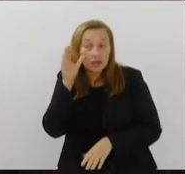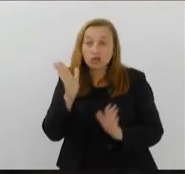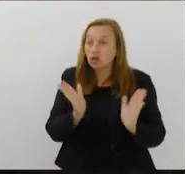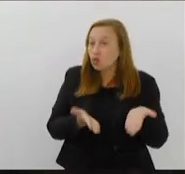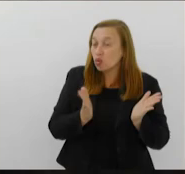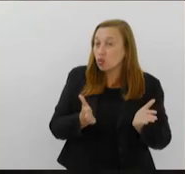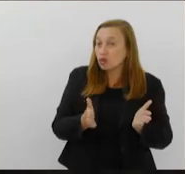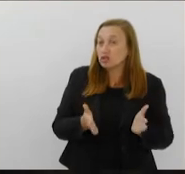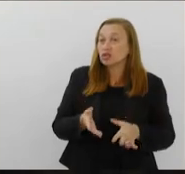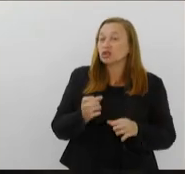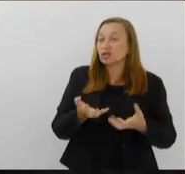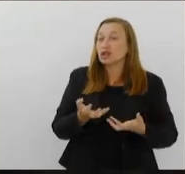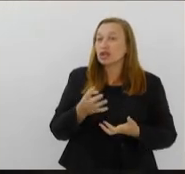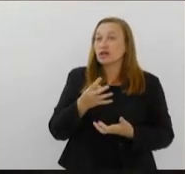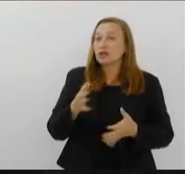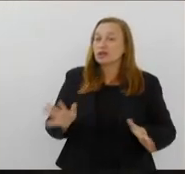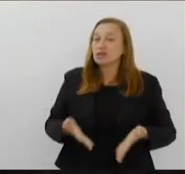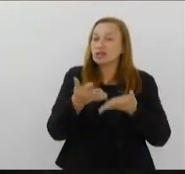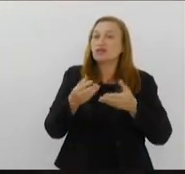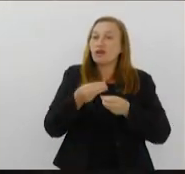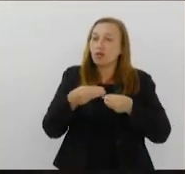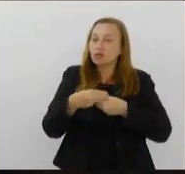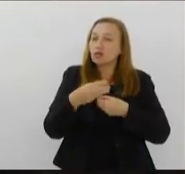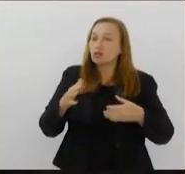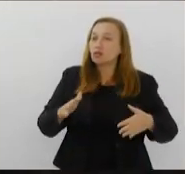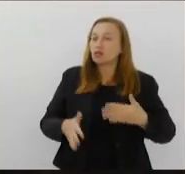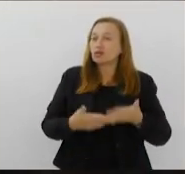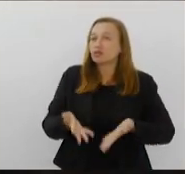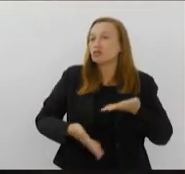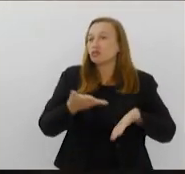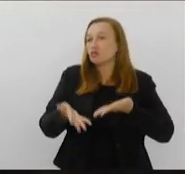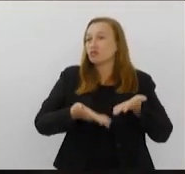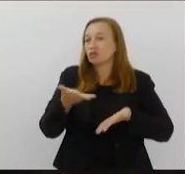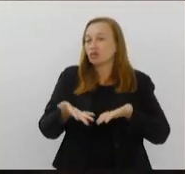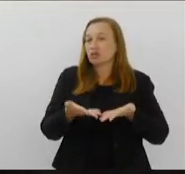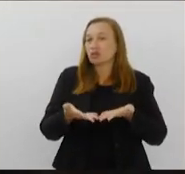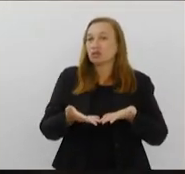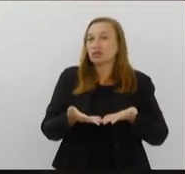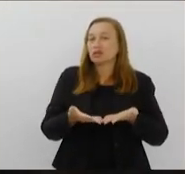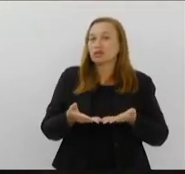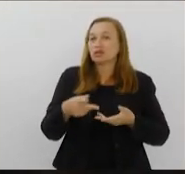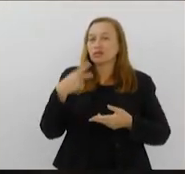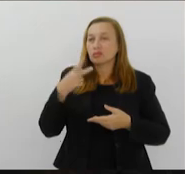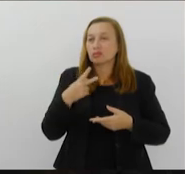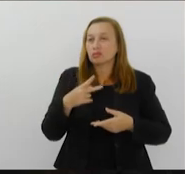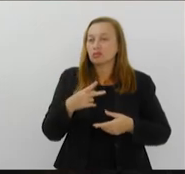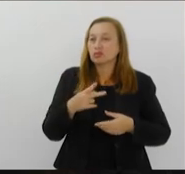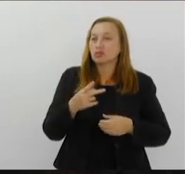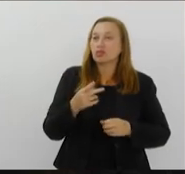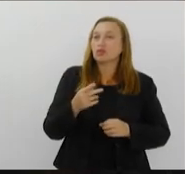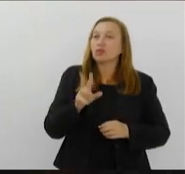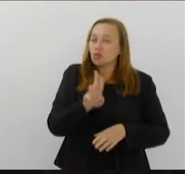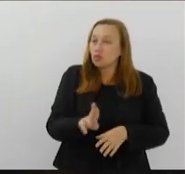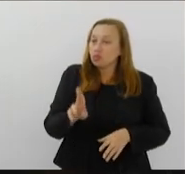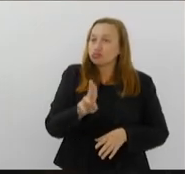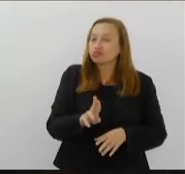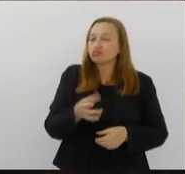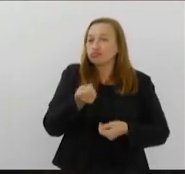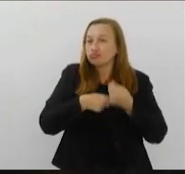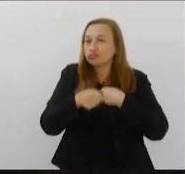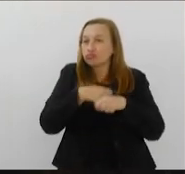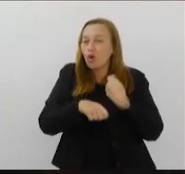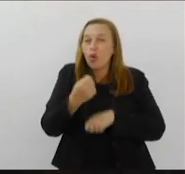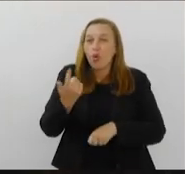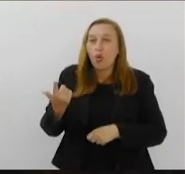gente busca reconhecer e incentivar o município que avança nessa política por um meio de um instrumento econômico. O município que